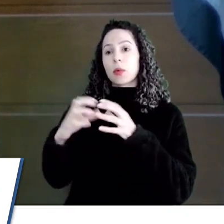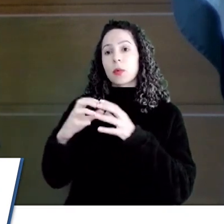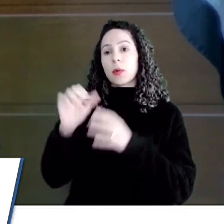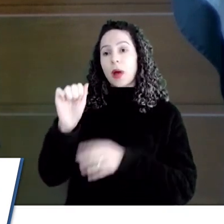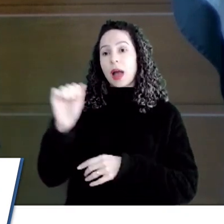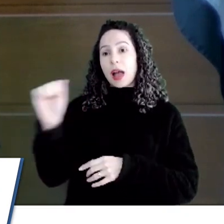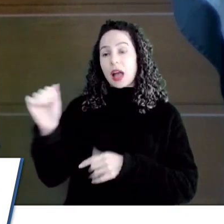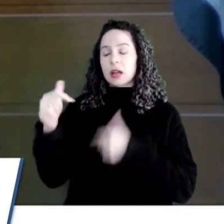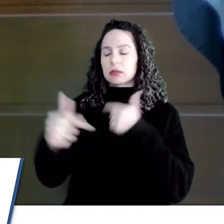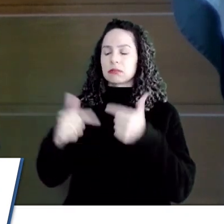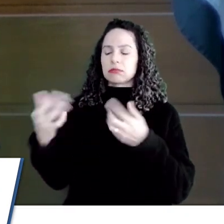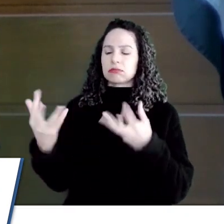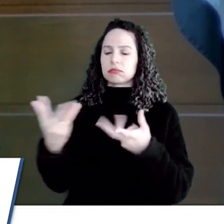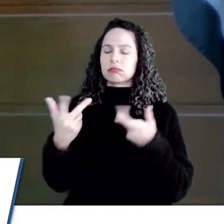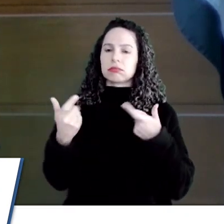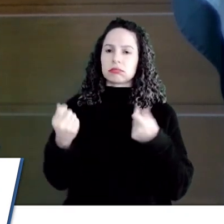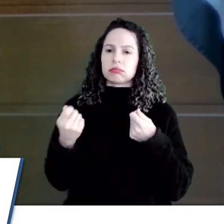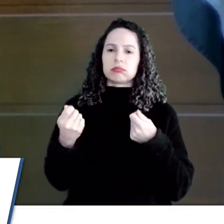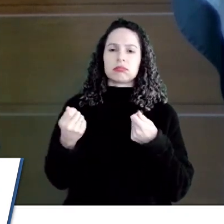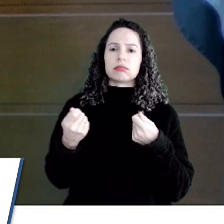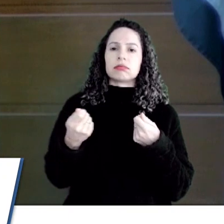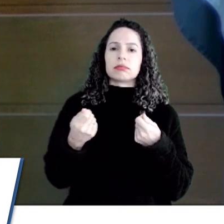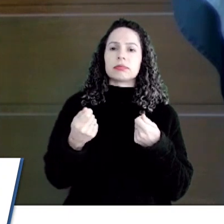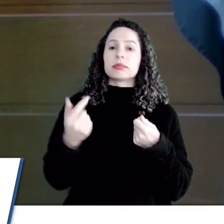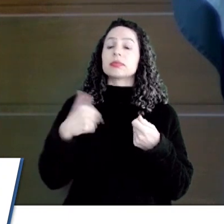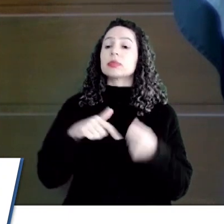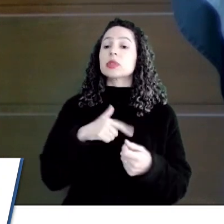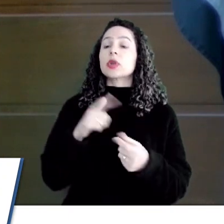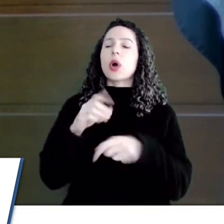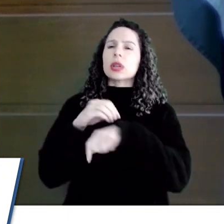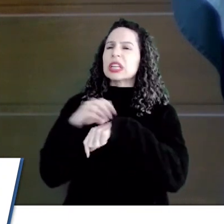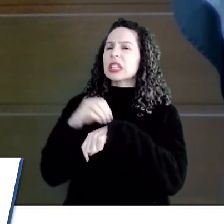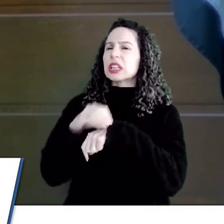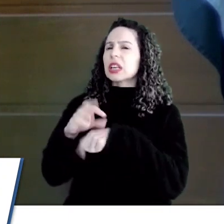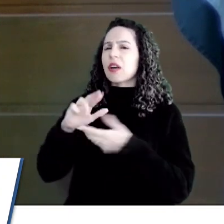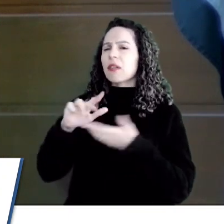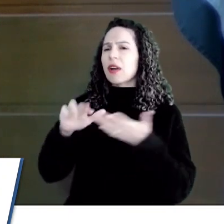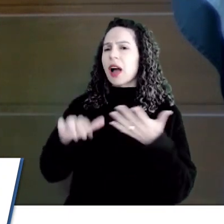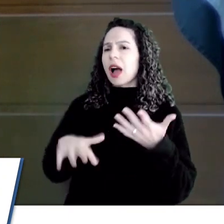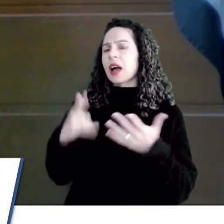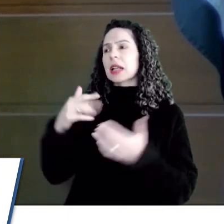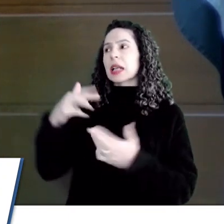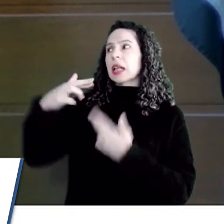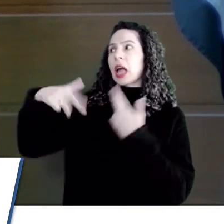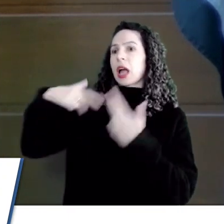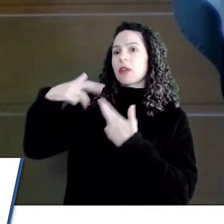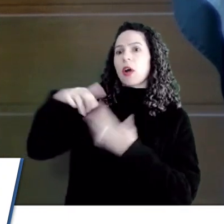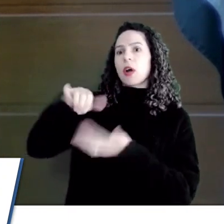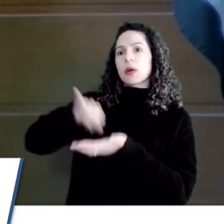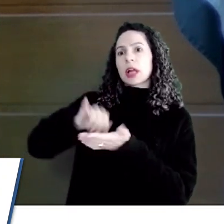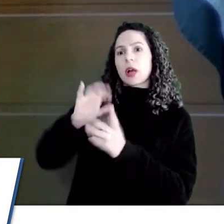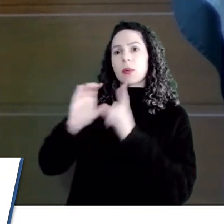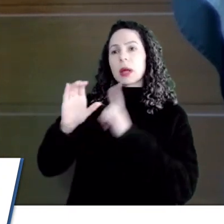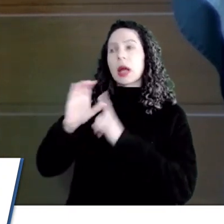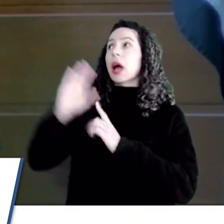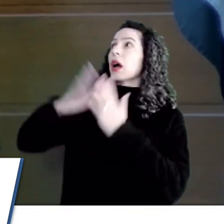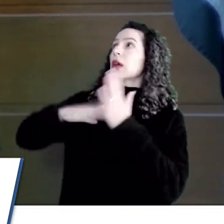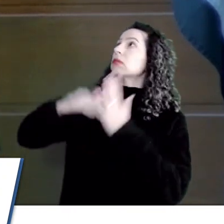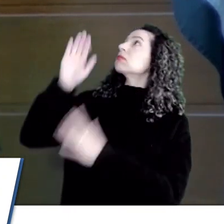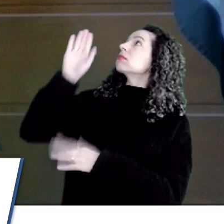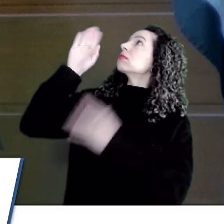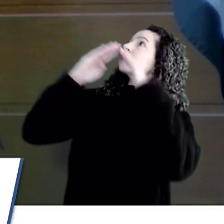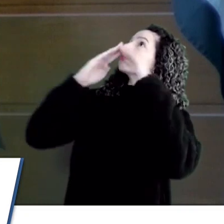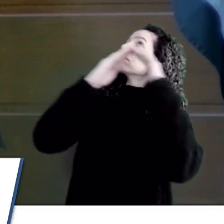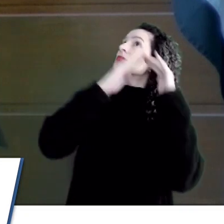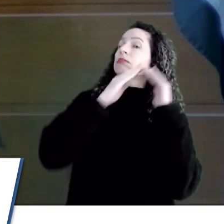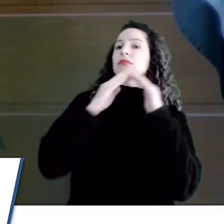trabalho. E fizemos várias reivindicações, desde a reforma do Centro Comunitário, pintura, telhado. Lá a demanda é